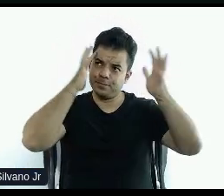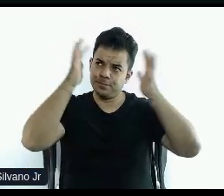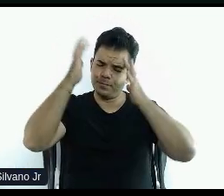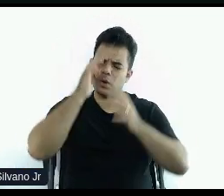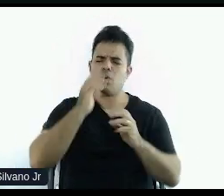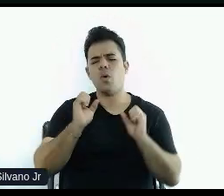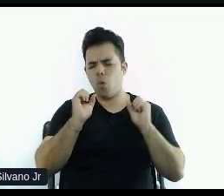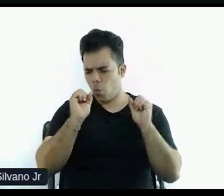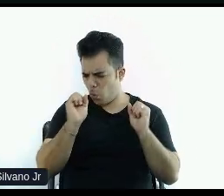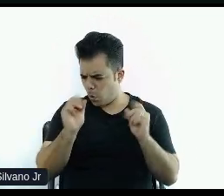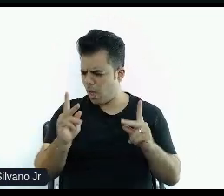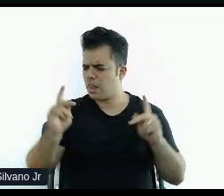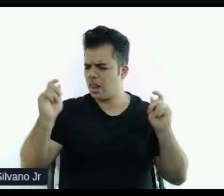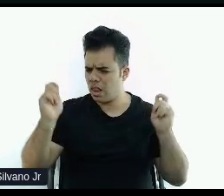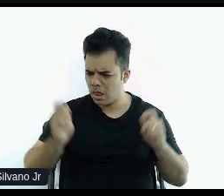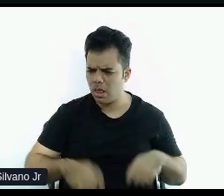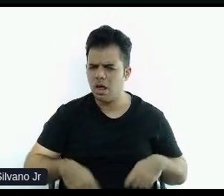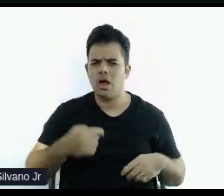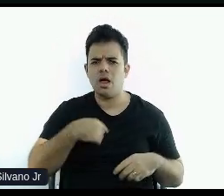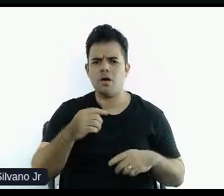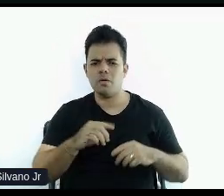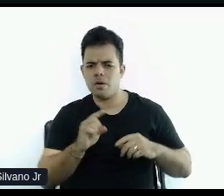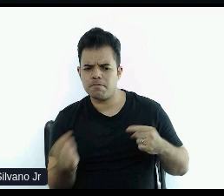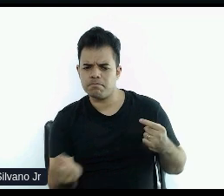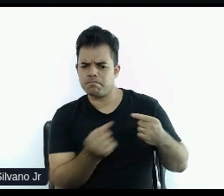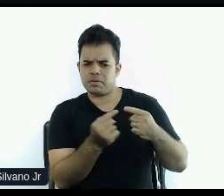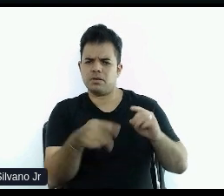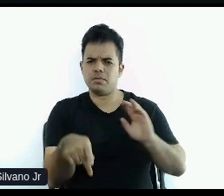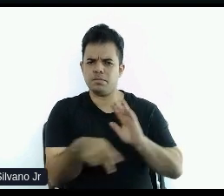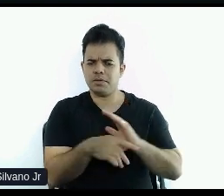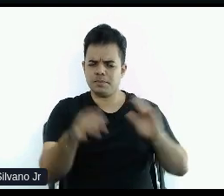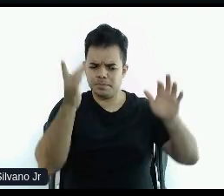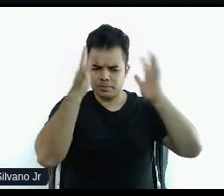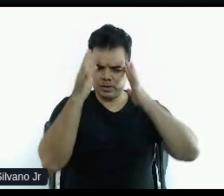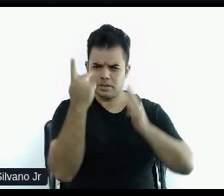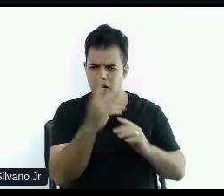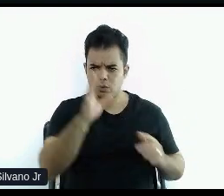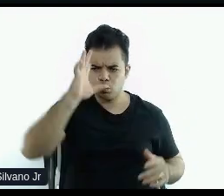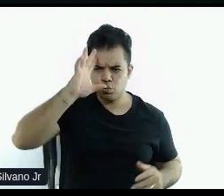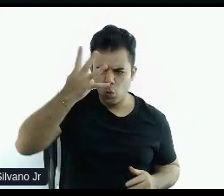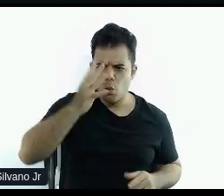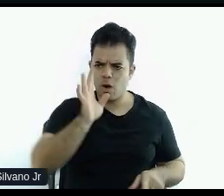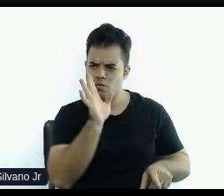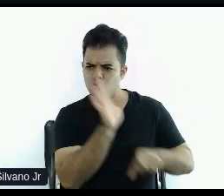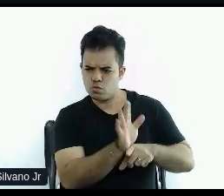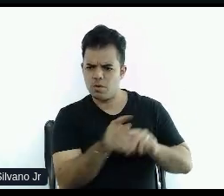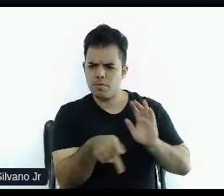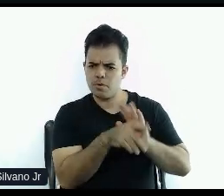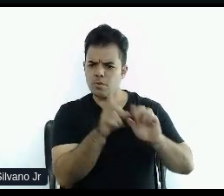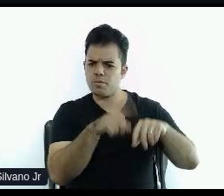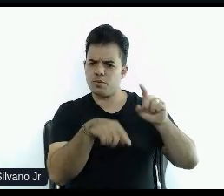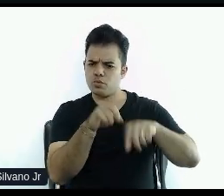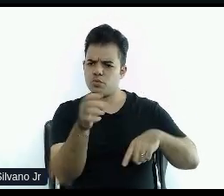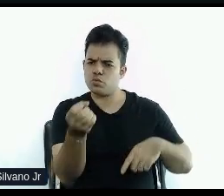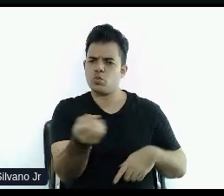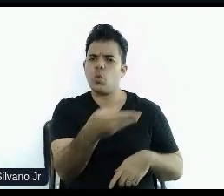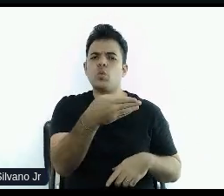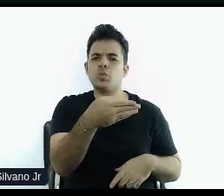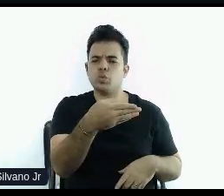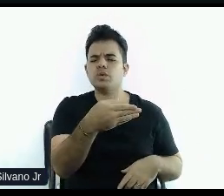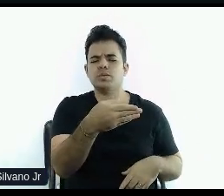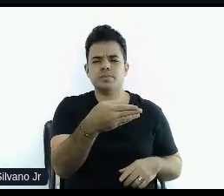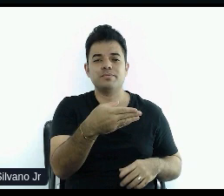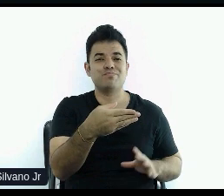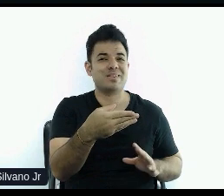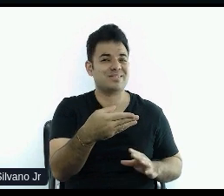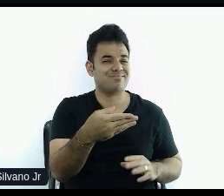então eu consigo aplicar, eu consigo pensar naquela solução para um produto novo, né? Mas se a minha